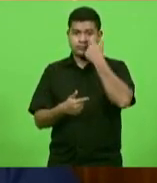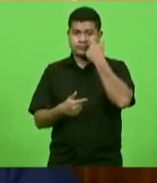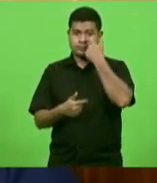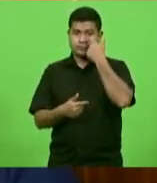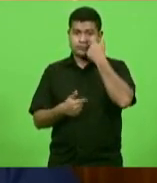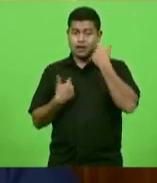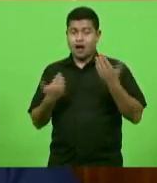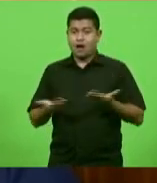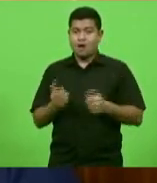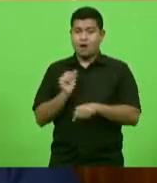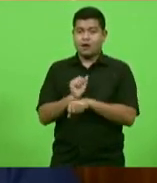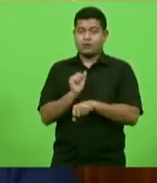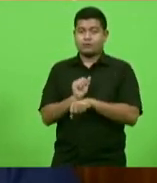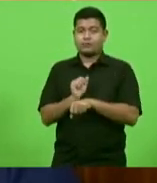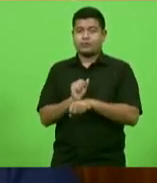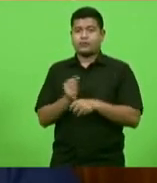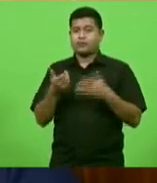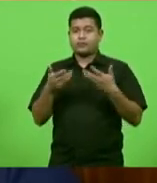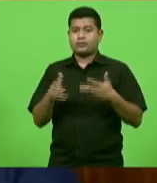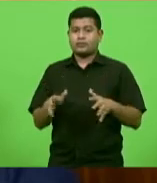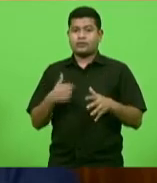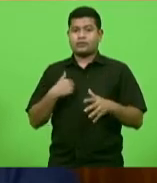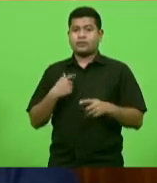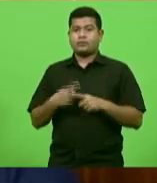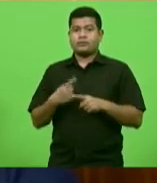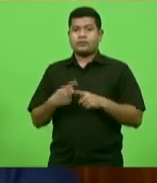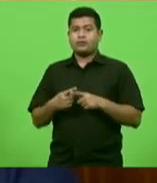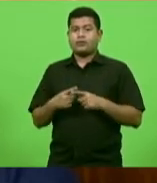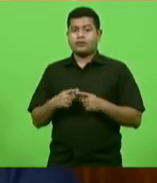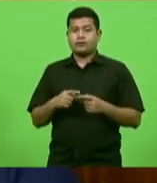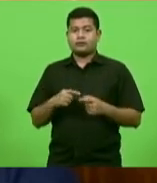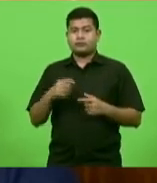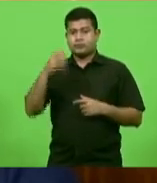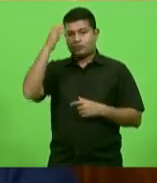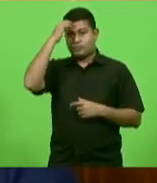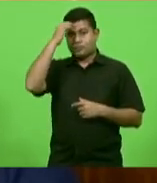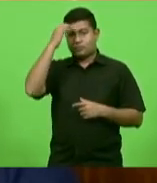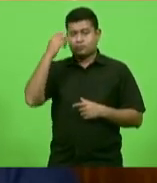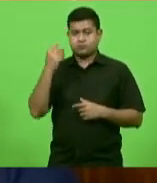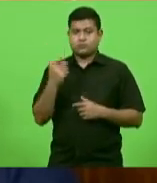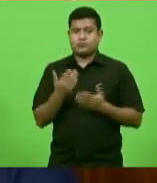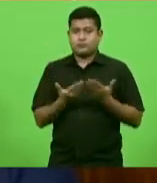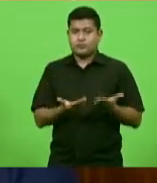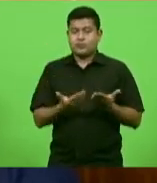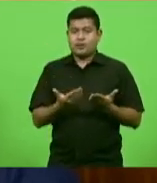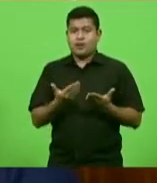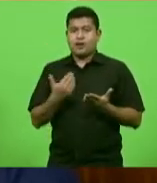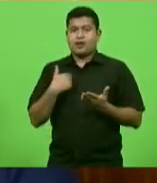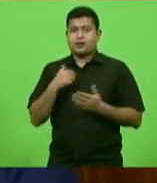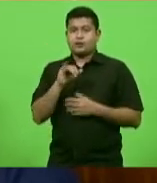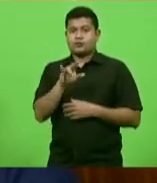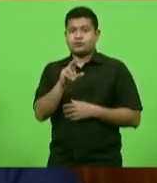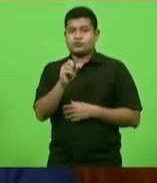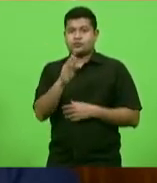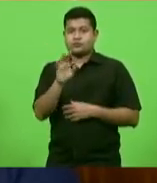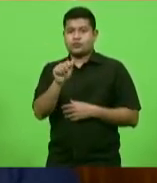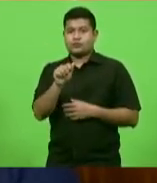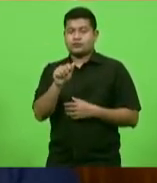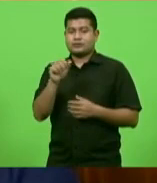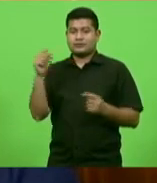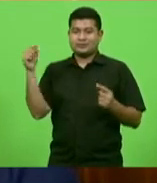espera diante a ausência de justa causa. Pois bem, em outubro do ano